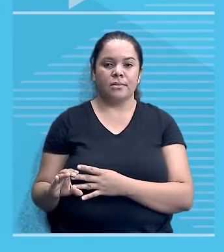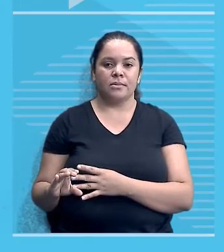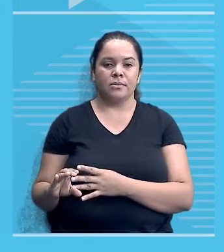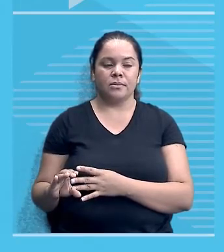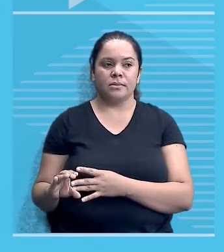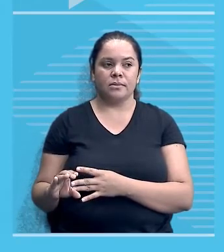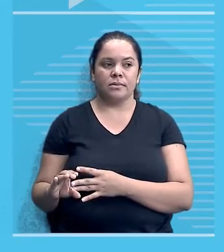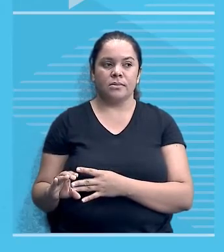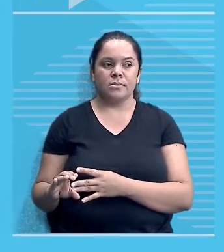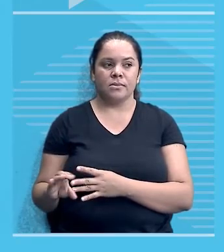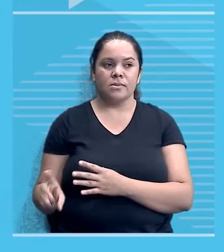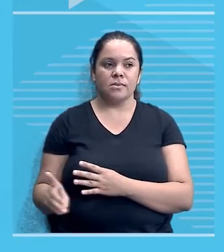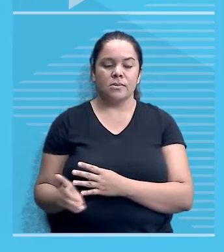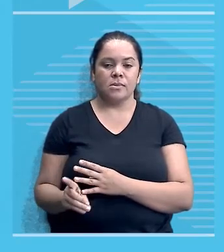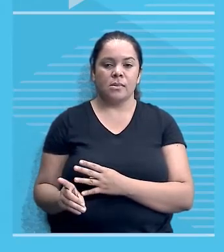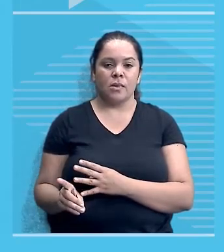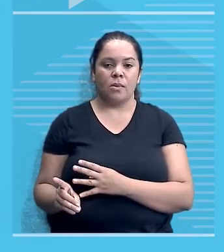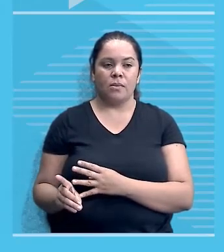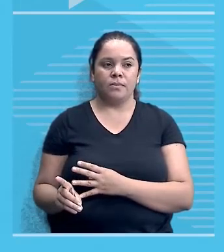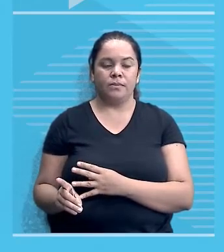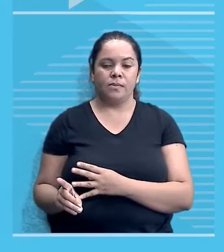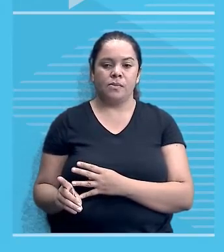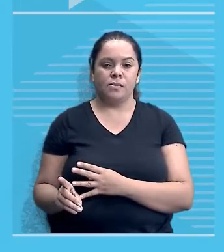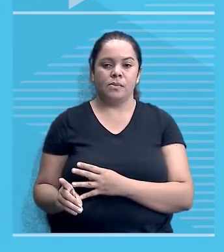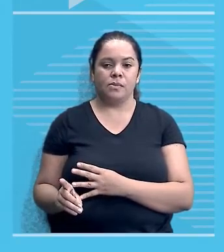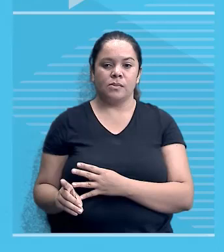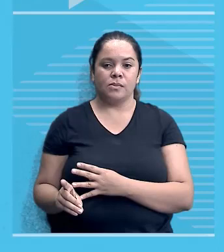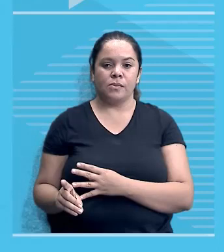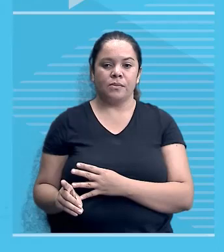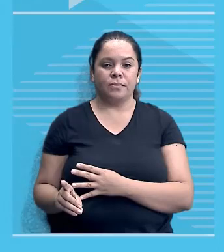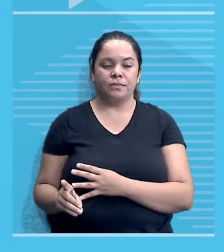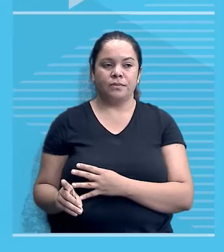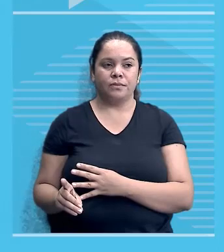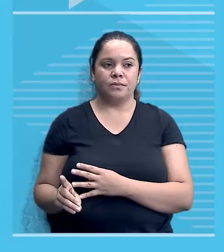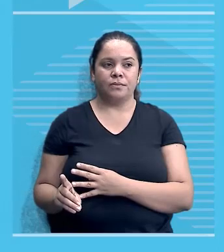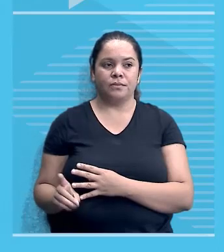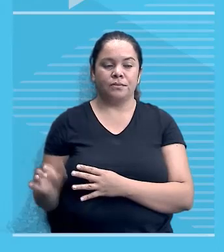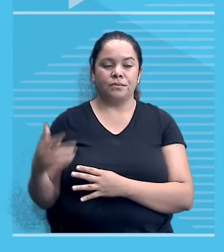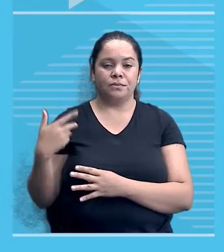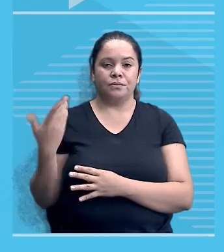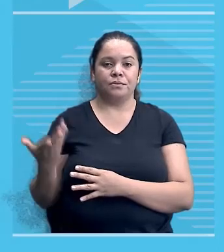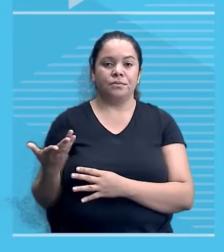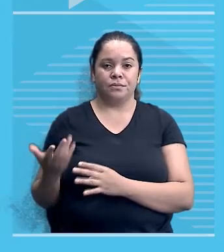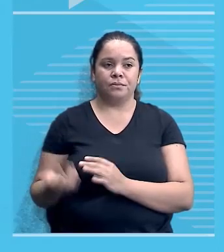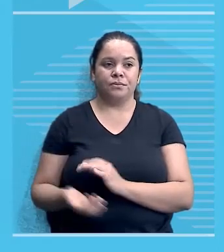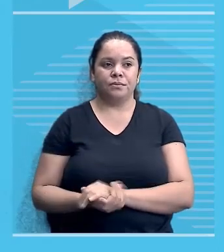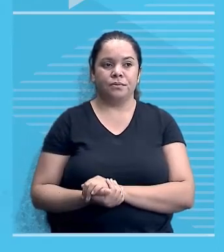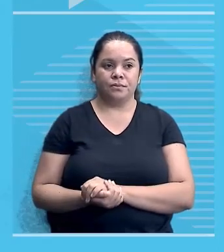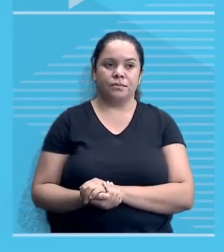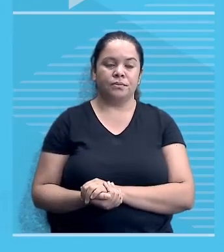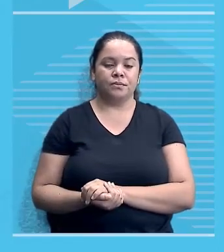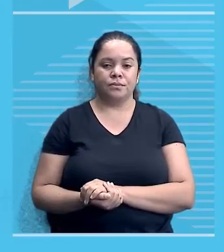Regional ou letra de crescimento industrial e migração Campo cidade